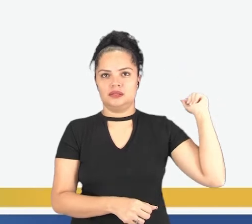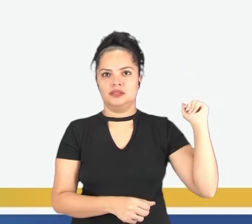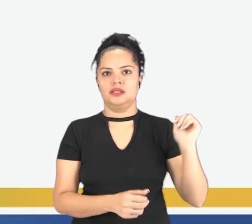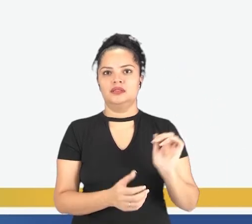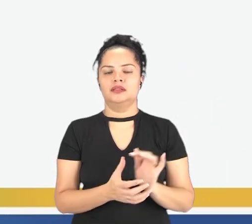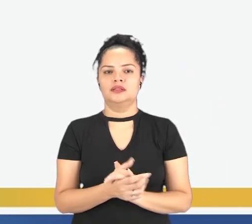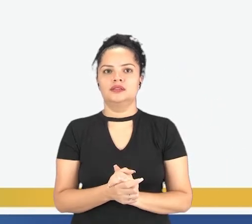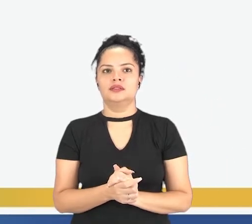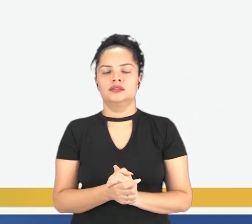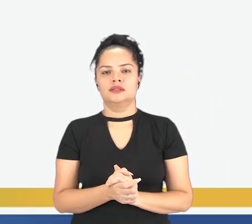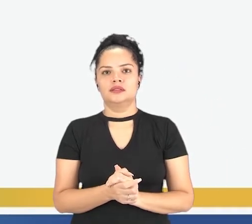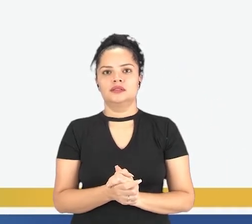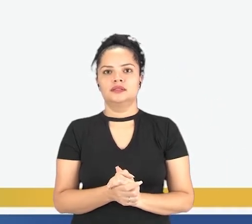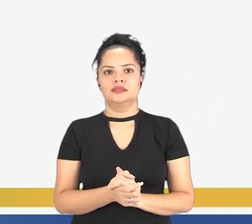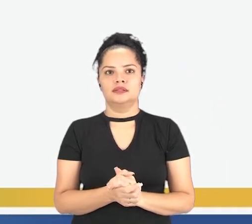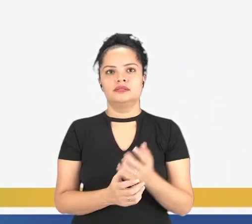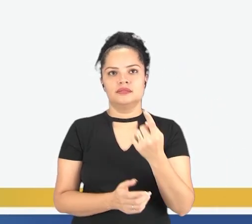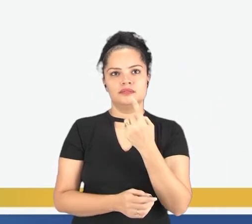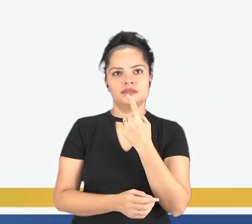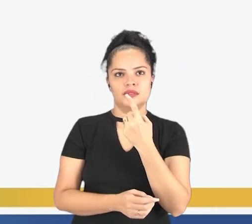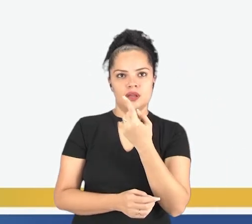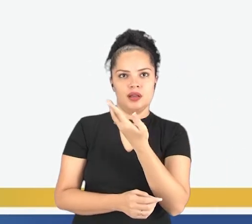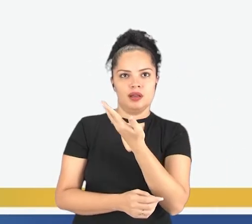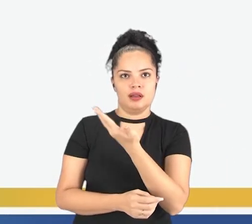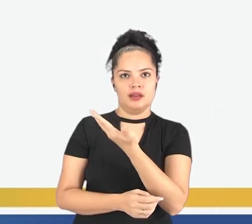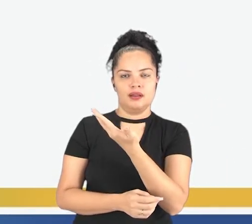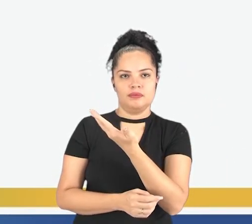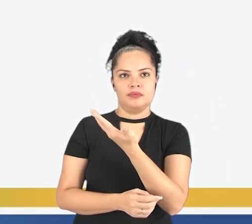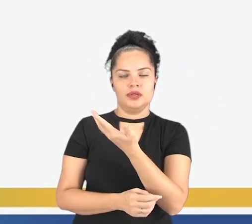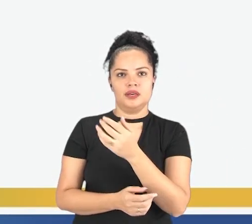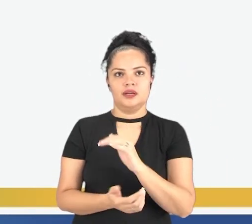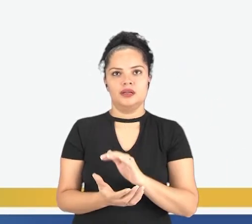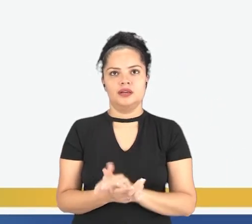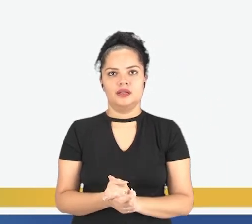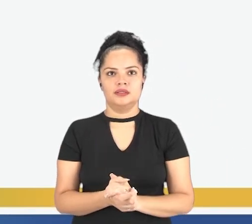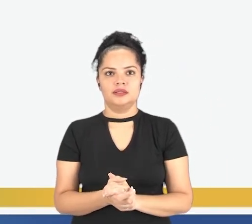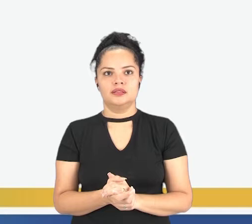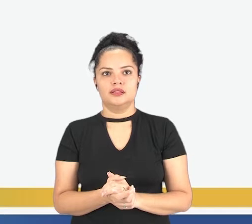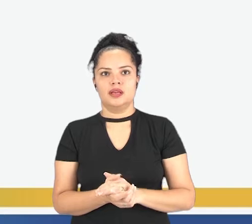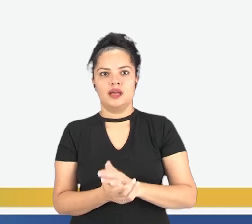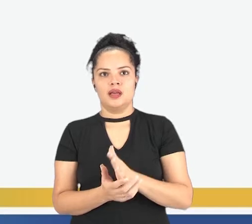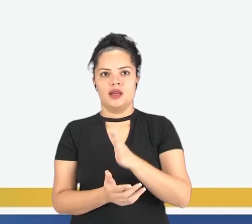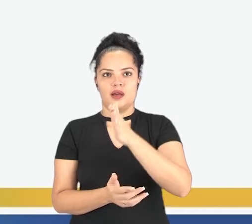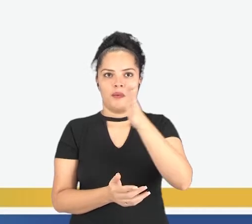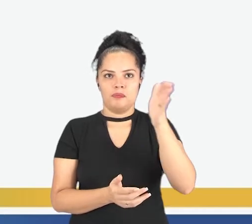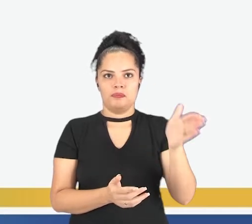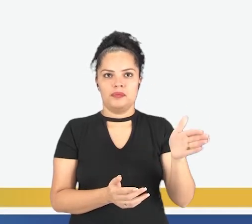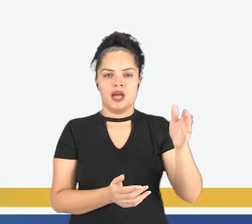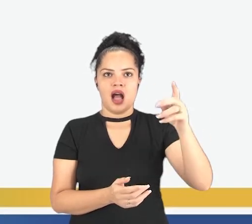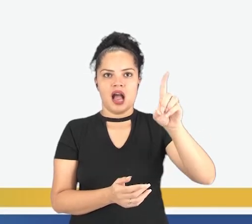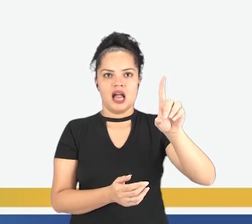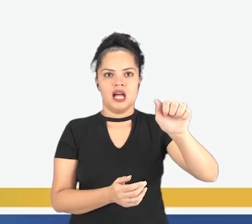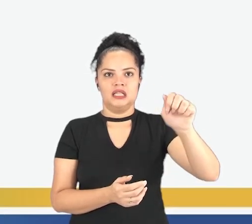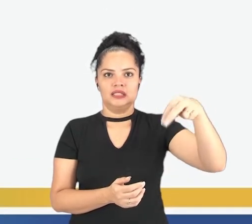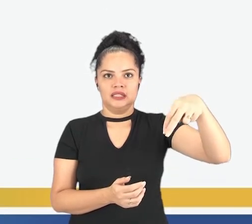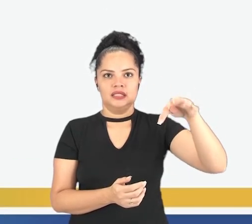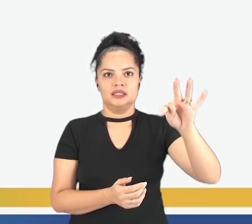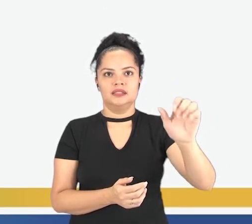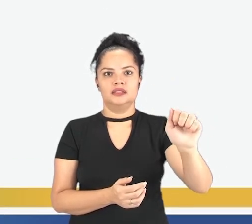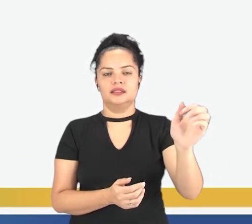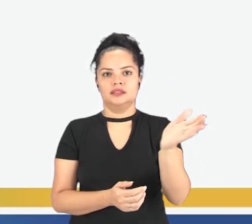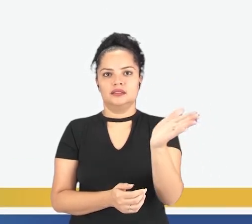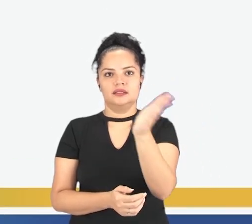dos maias, tá? Então, veja a imagem aí, a nossa esquerda, né? A pirâmide de Danta, e a nossa direita, a pirâmide de El Tigre.